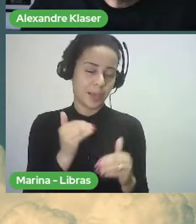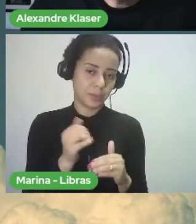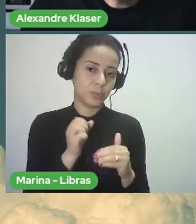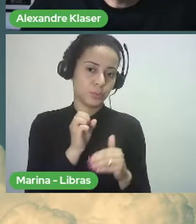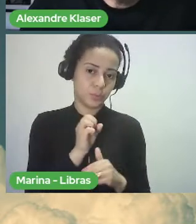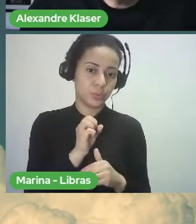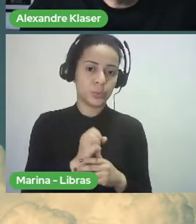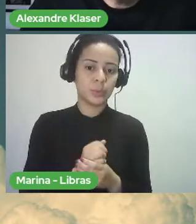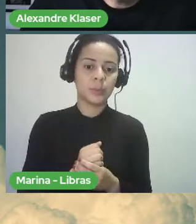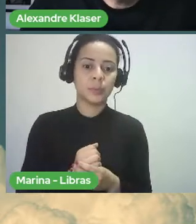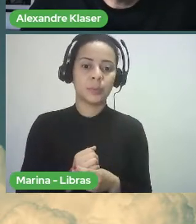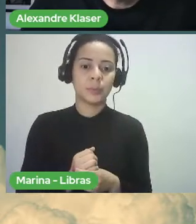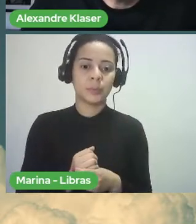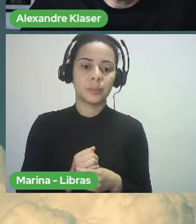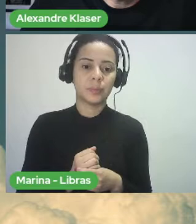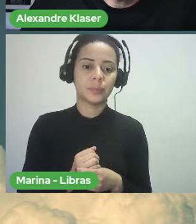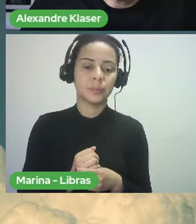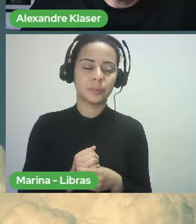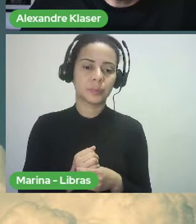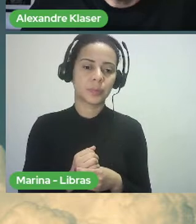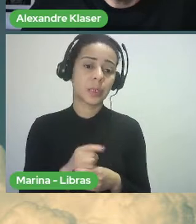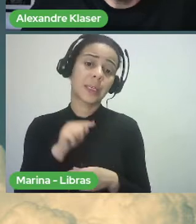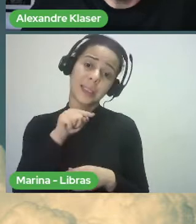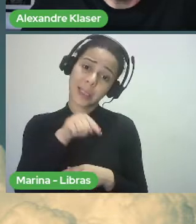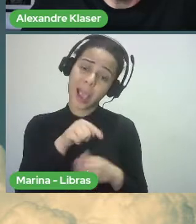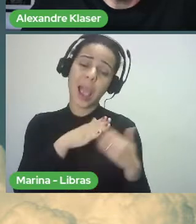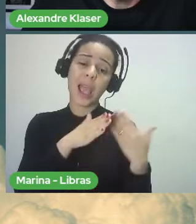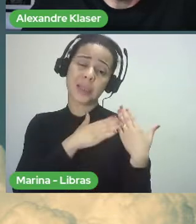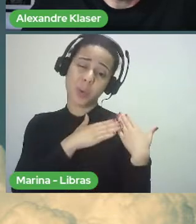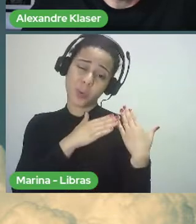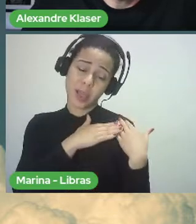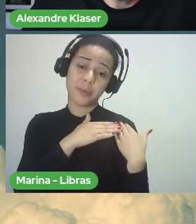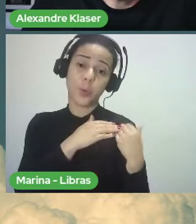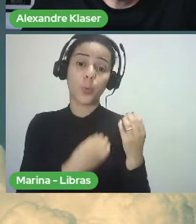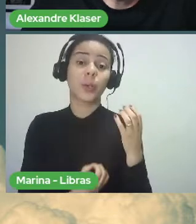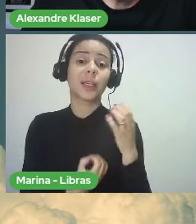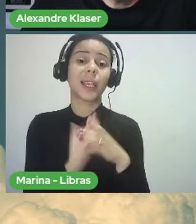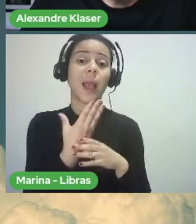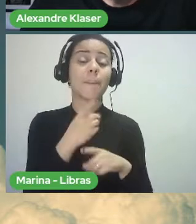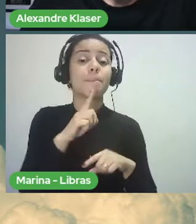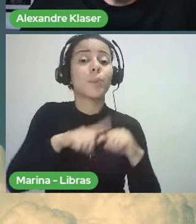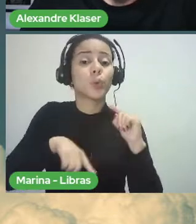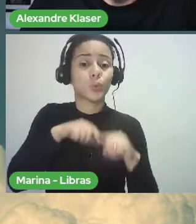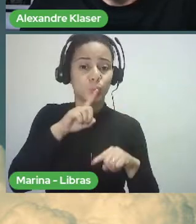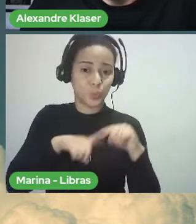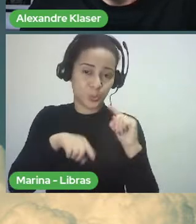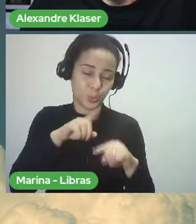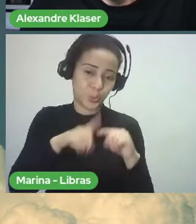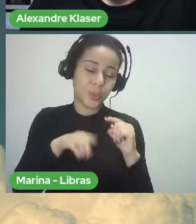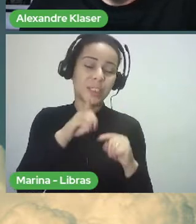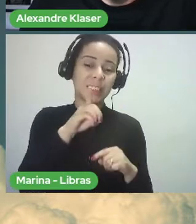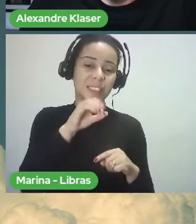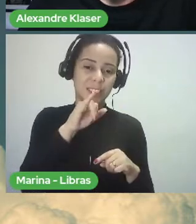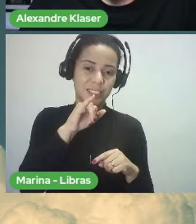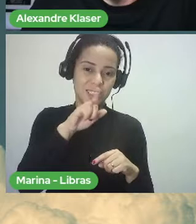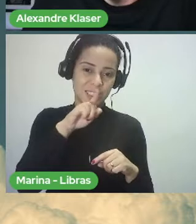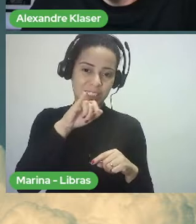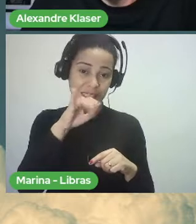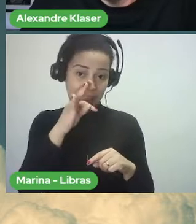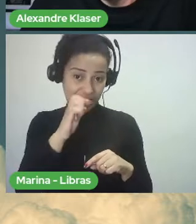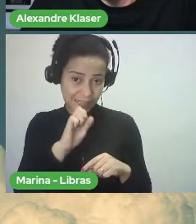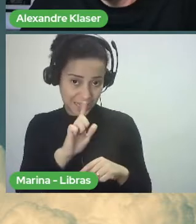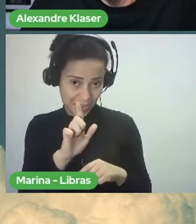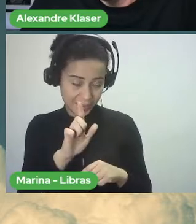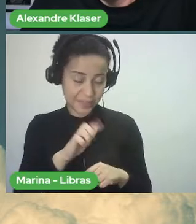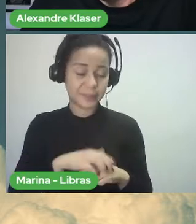Que são, no fim de contas, assim, as responsáveis por criar aquilo que a gente está chamando de produtos digitais. Mas, pelas respostas